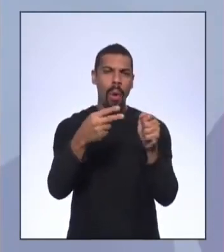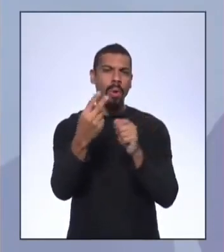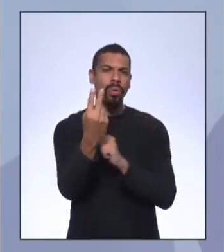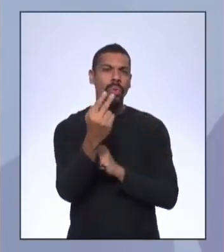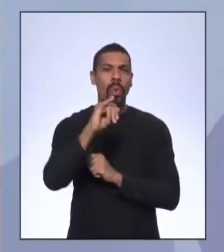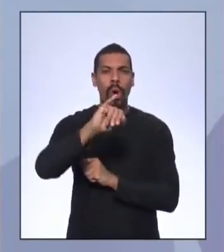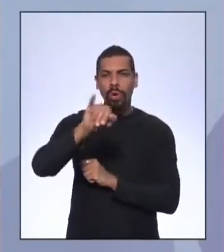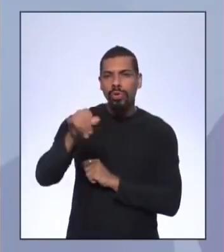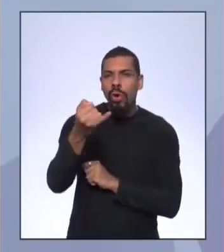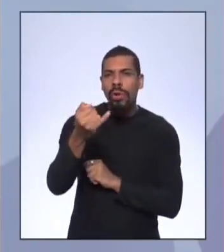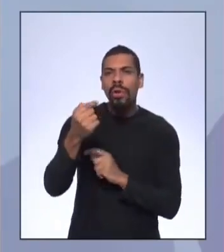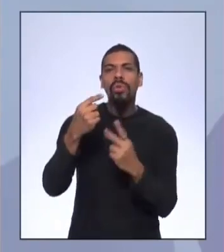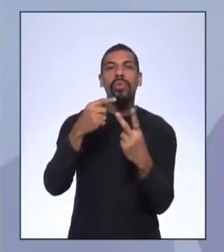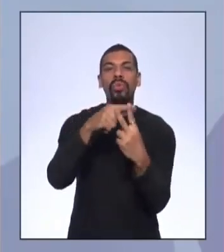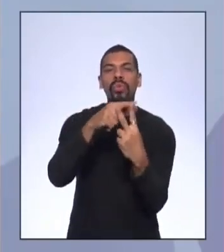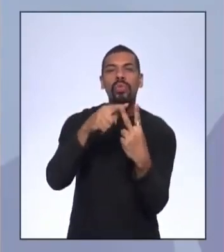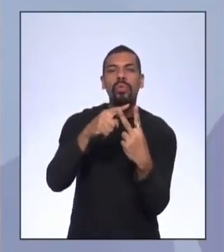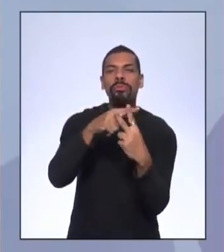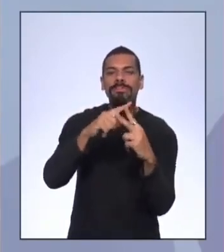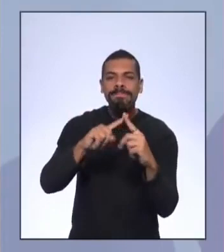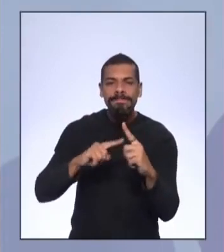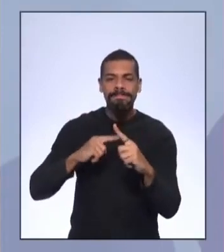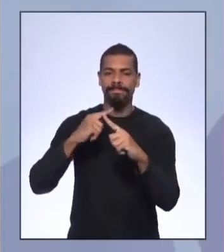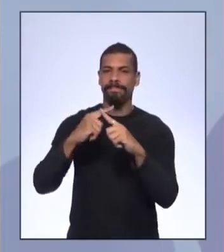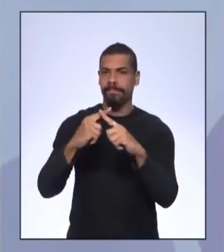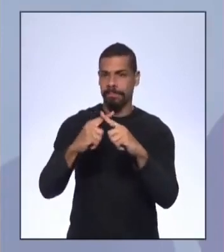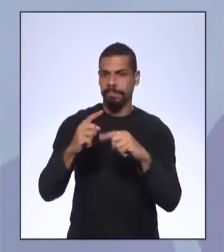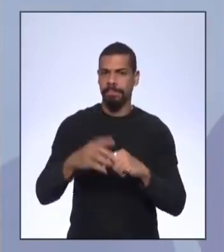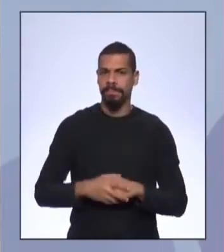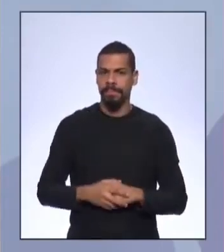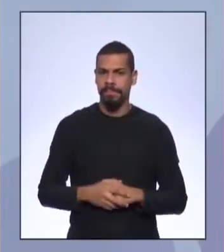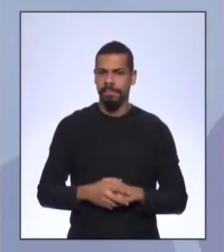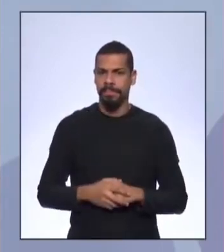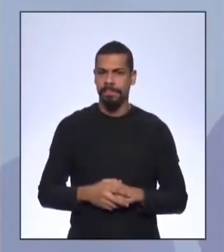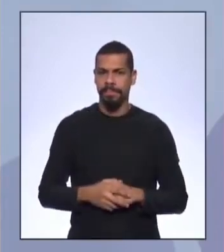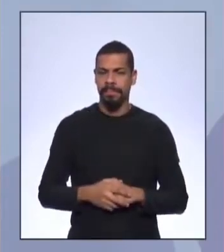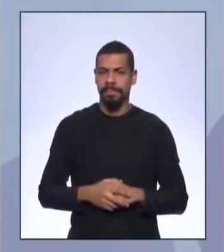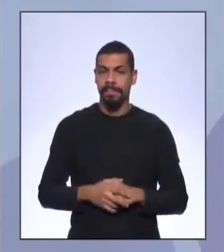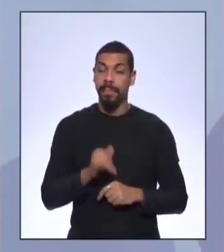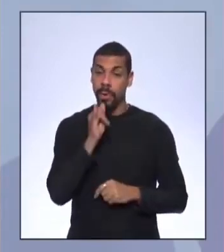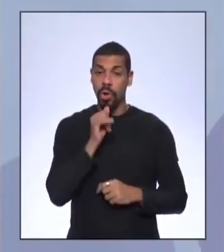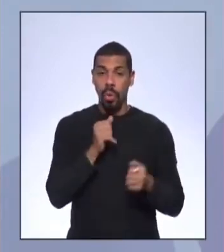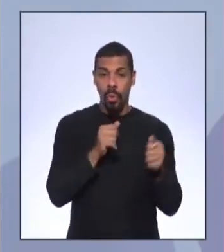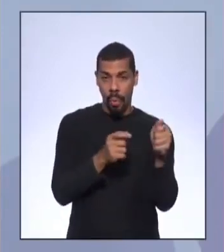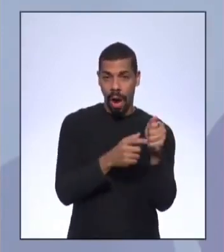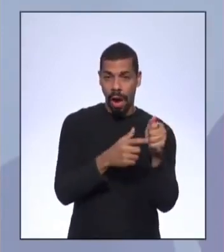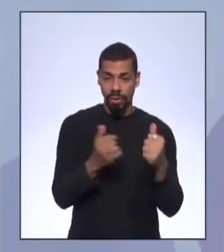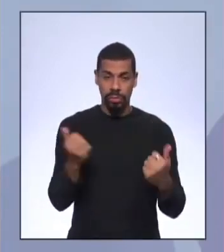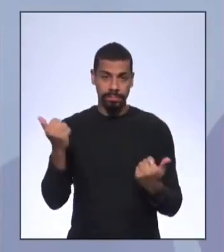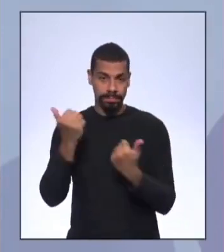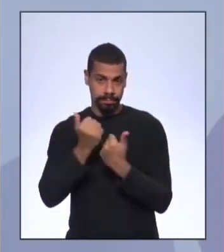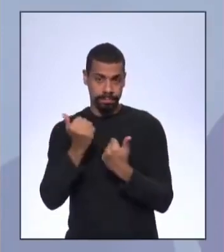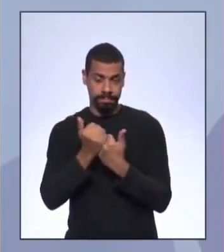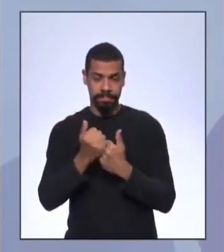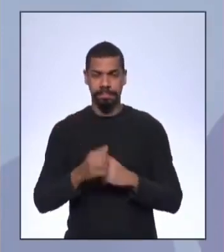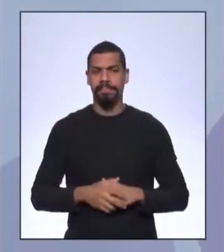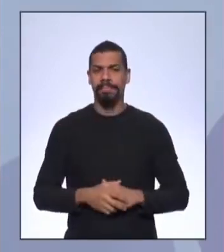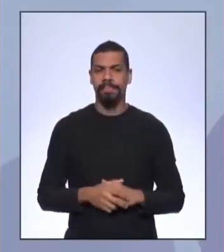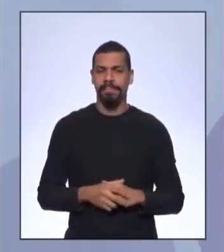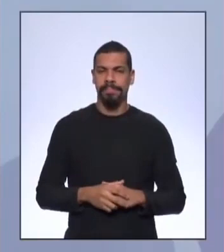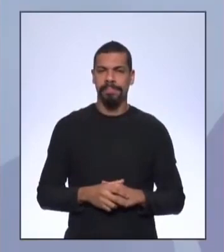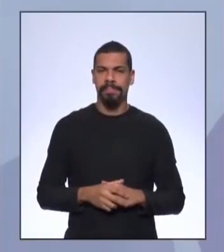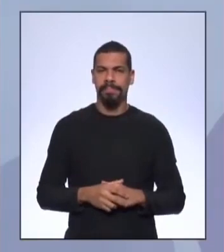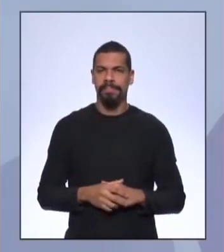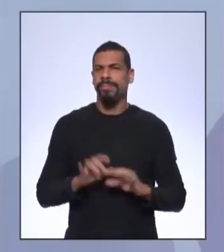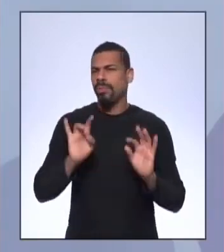aqui, né, essa relação. Repara no seguinte, se esse é o valor de A, eu vou substituir aqui. Tá? Então, é só